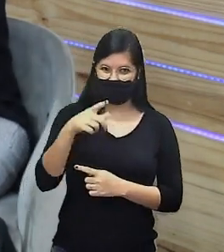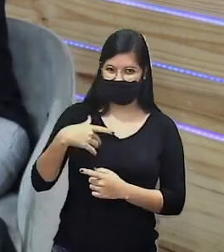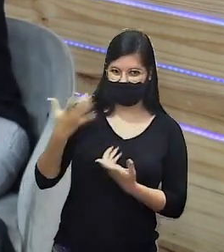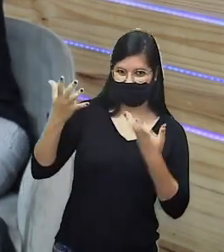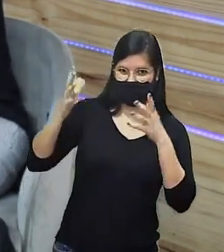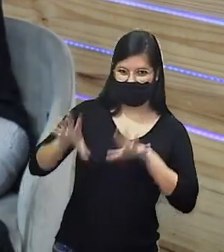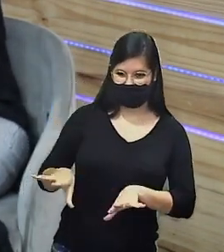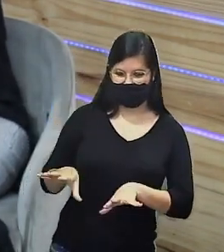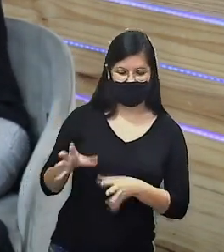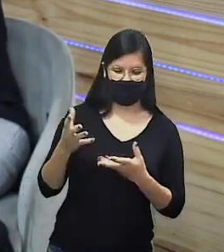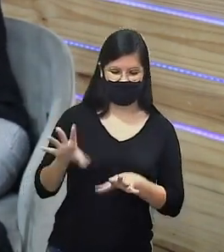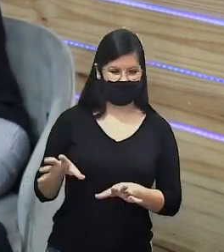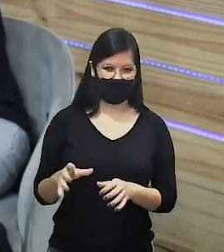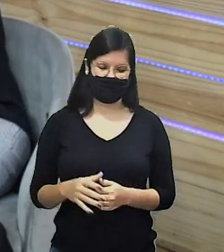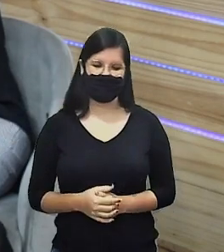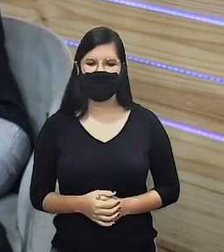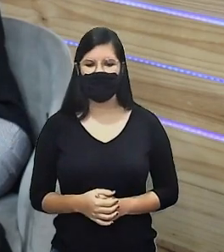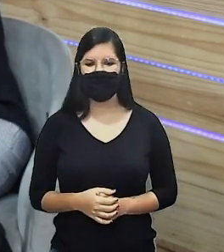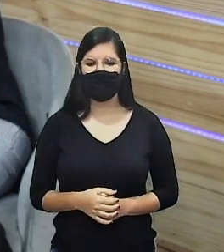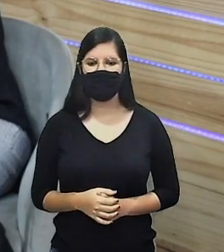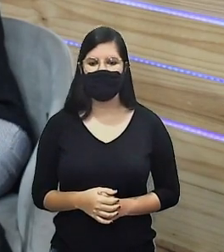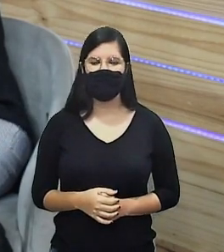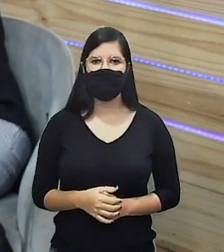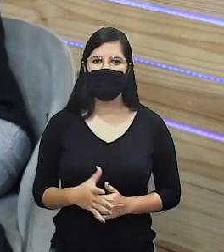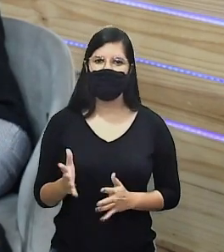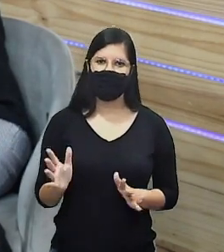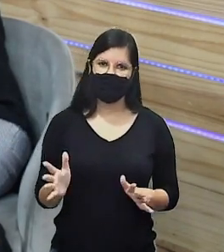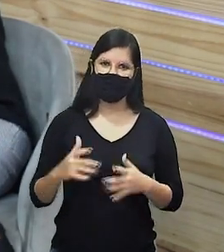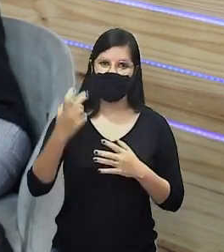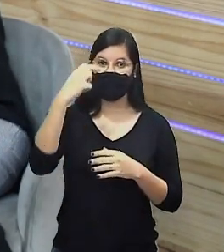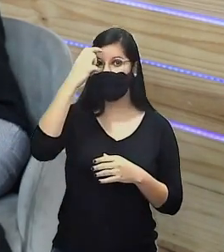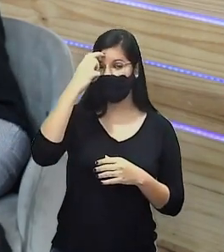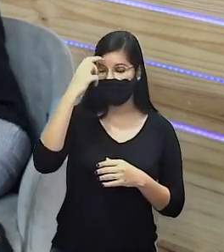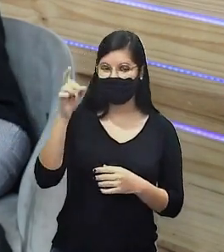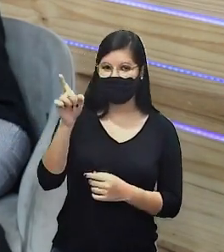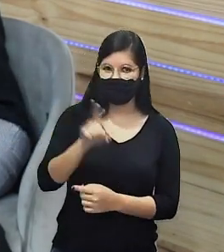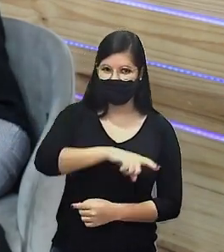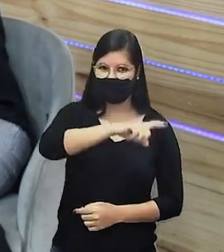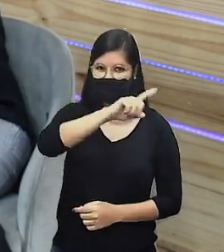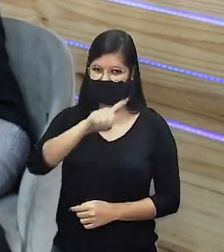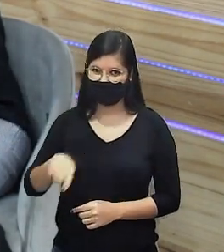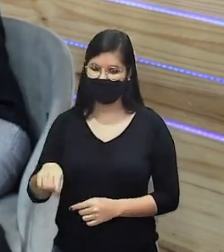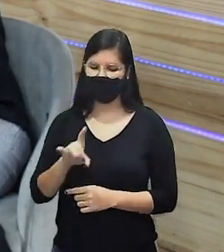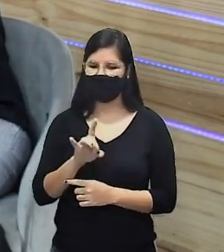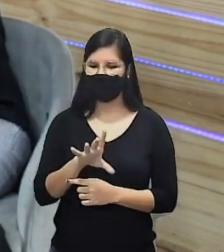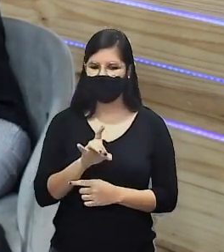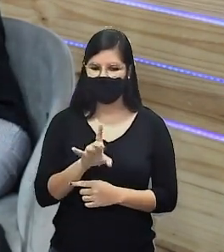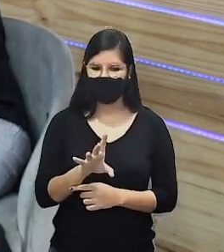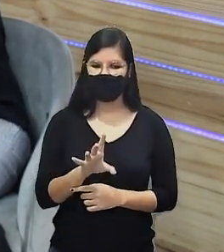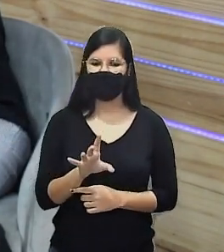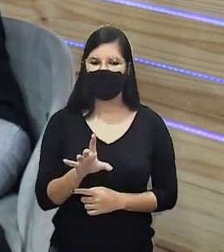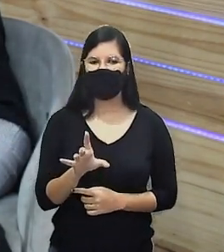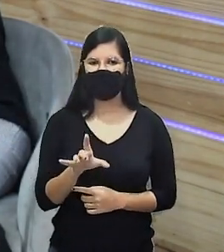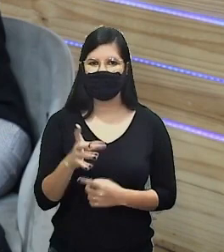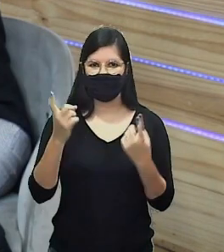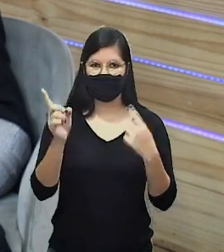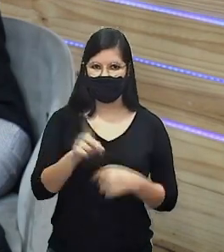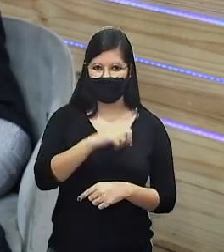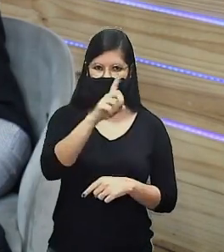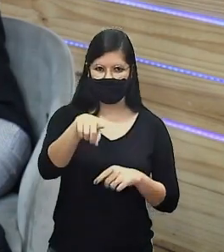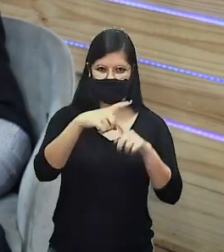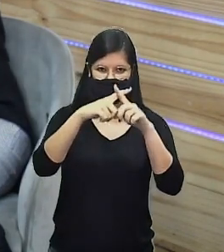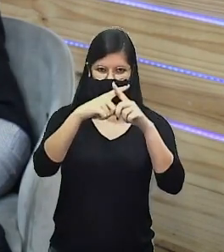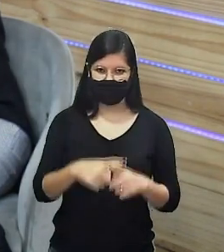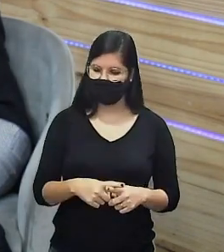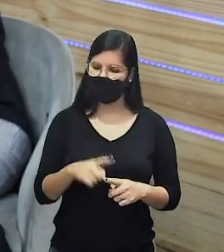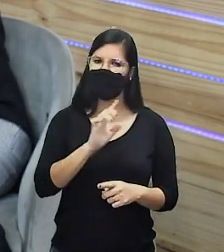Ninguém quer, né? Ninguém quer ser cancelado. Ninguém quer ser cancelado. Né? E essa cultura do cancelamento, ela não envolve só, necessariamente, o cancelamento. Ela